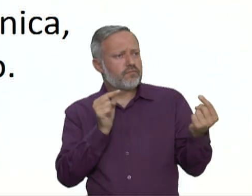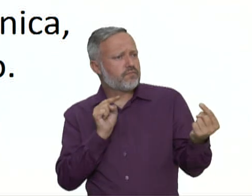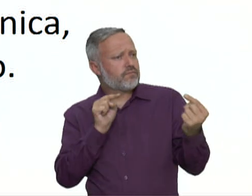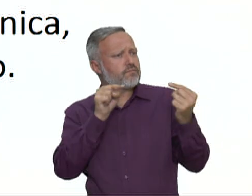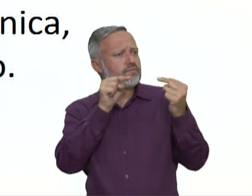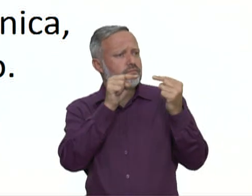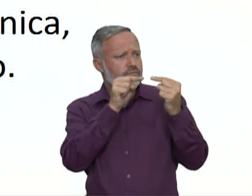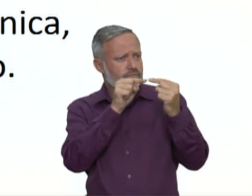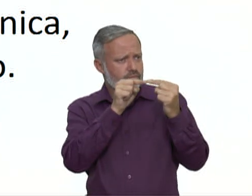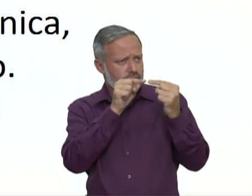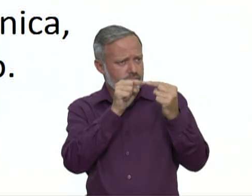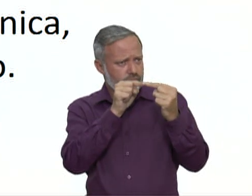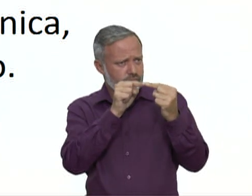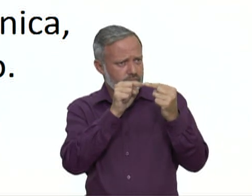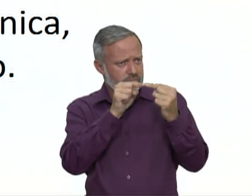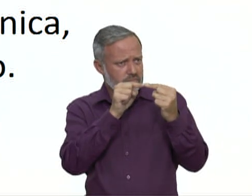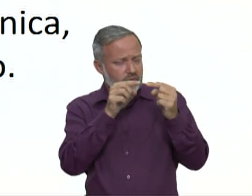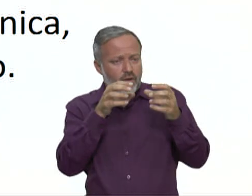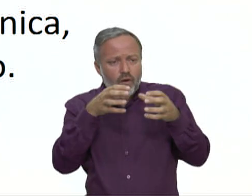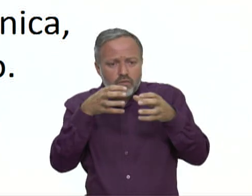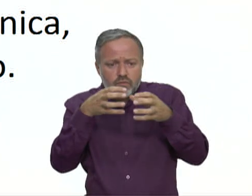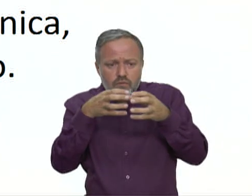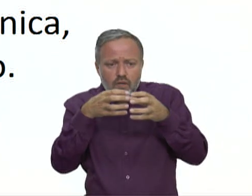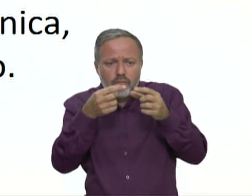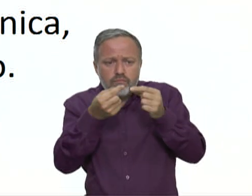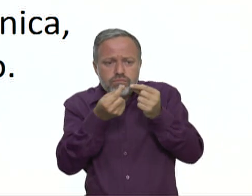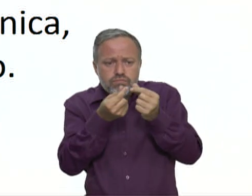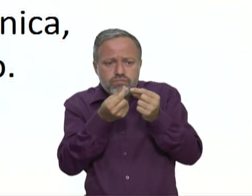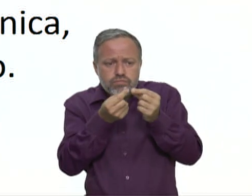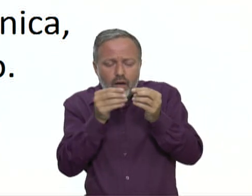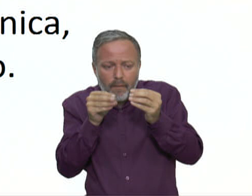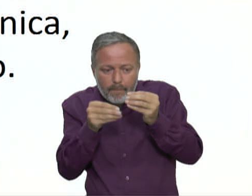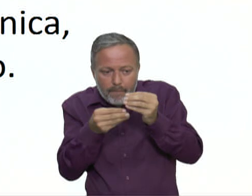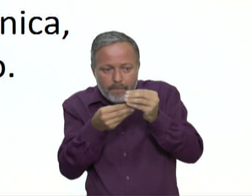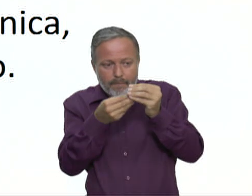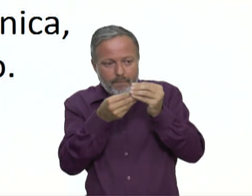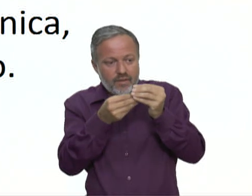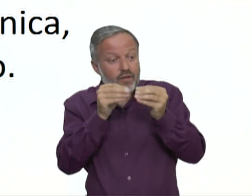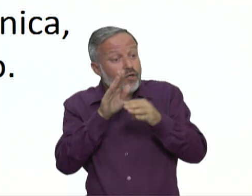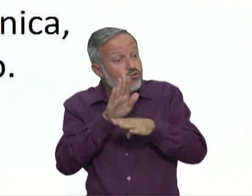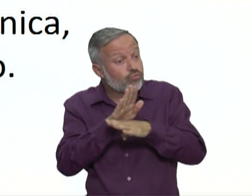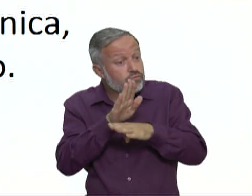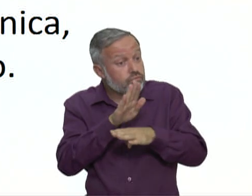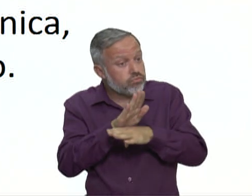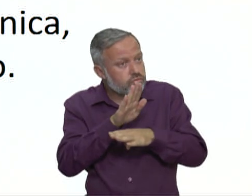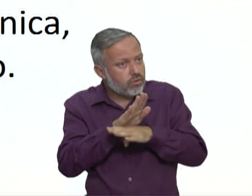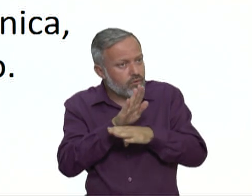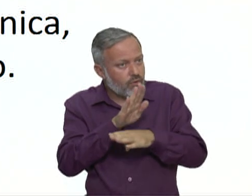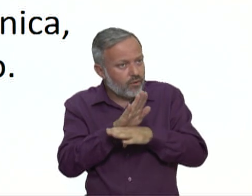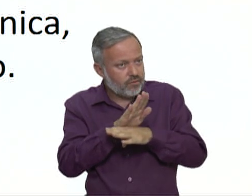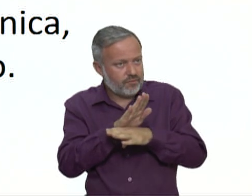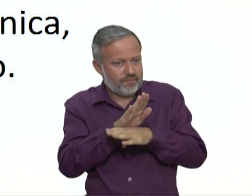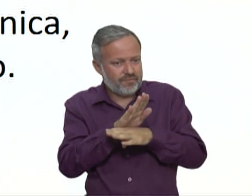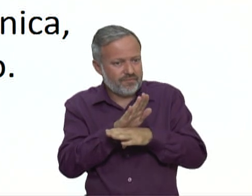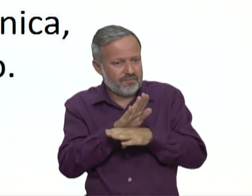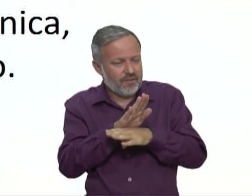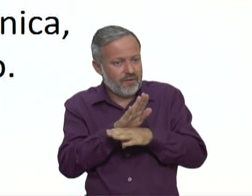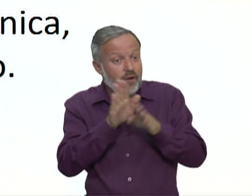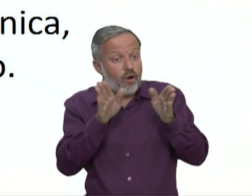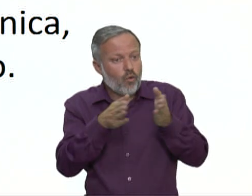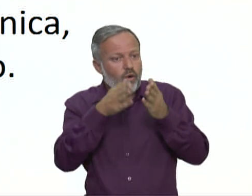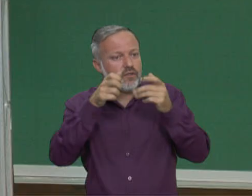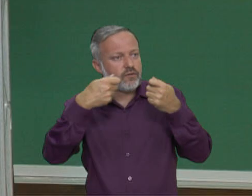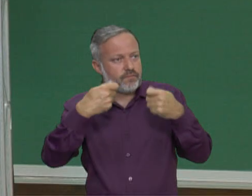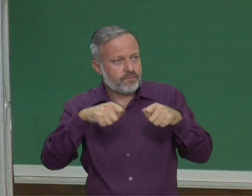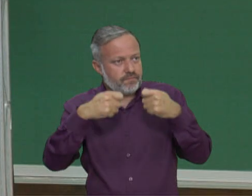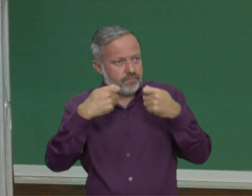Objetivos, então. Criação de um banco de reservas emergenciais para eventuais socorros econômicos. Esse banco foi formado e